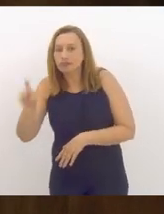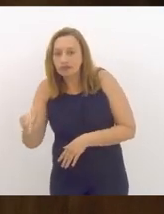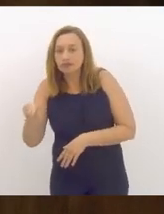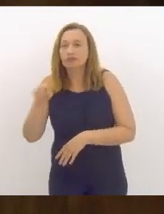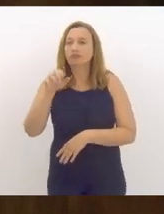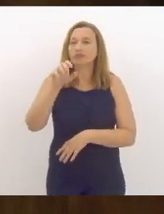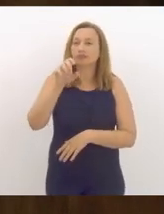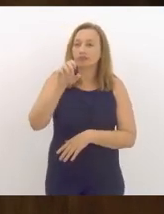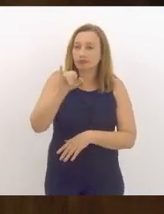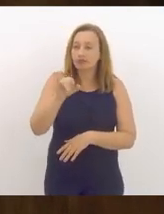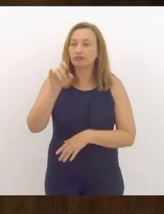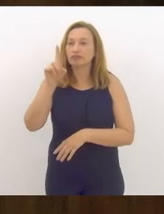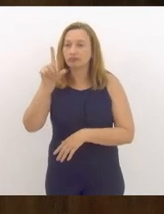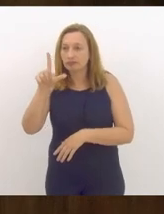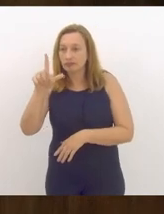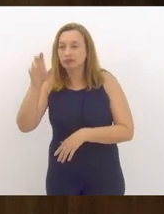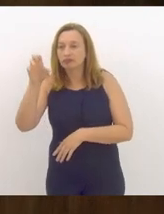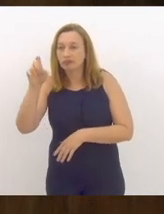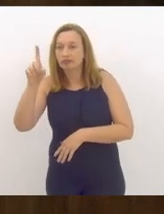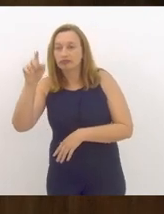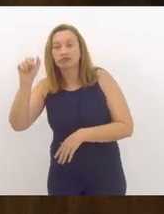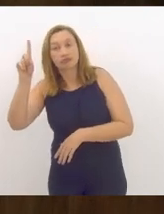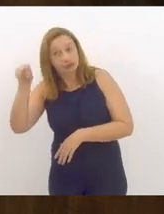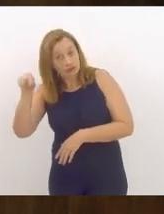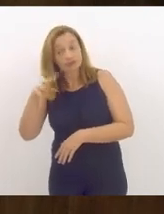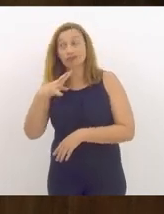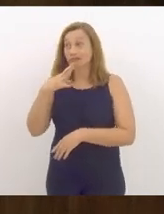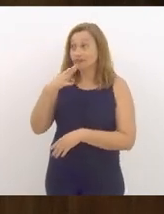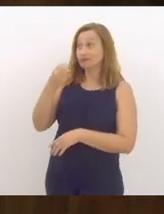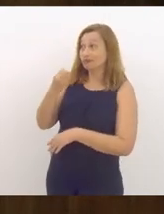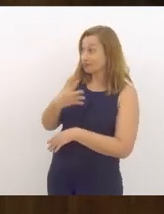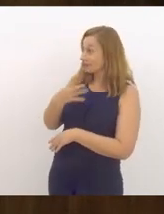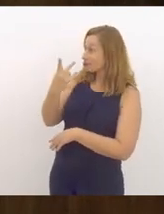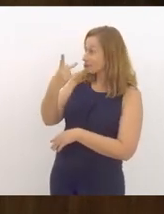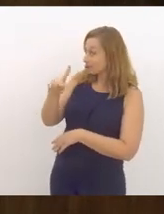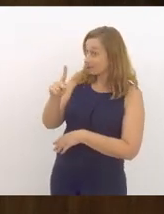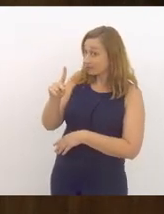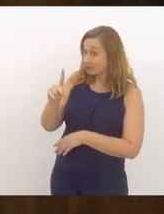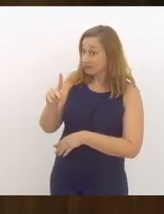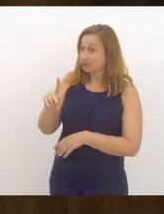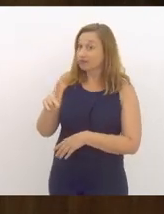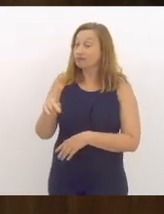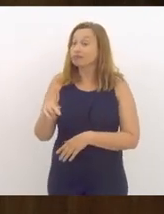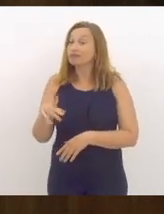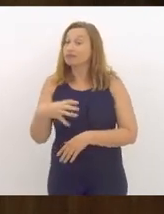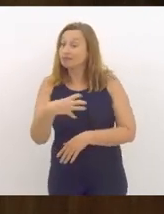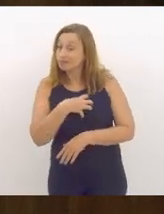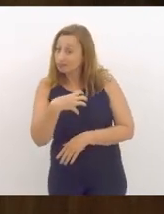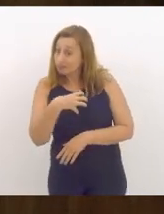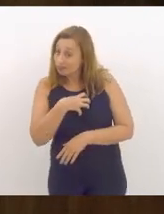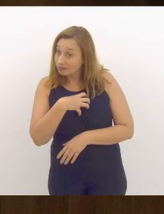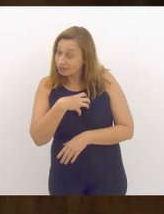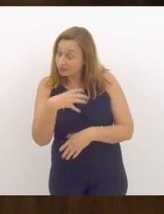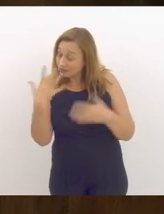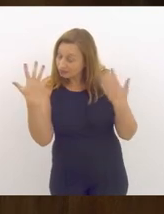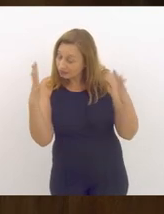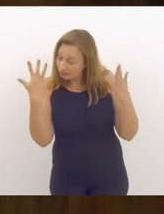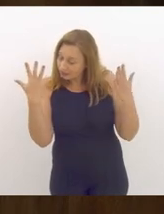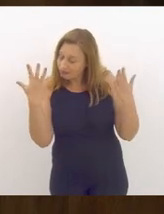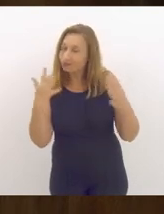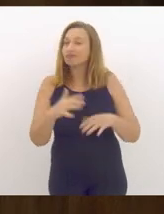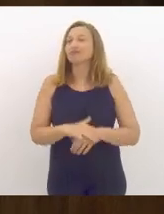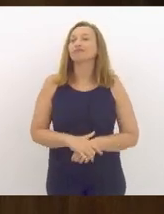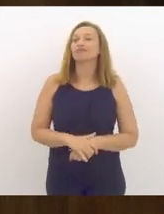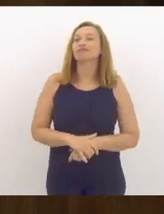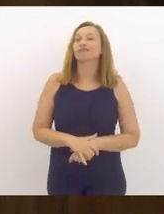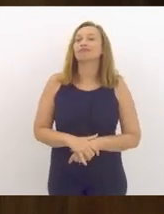Vossa Excelência conhece muito bem, é de sua terra, aquela belíssima Salvador,